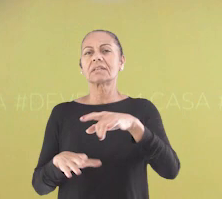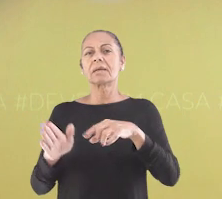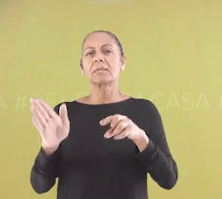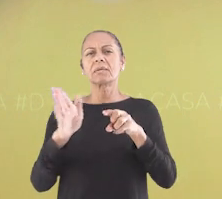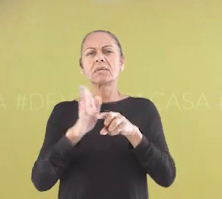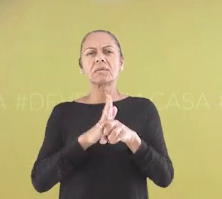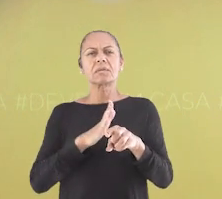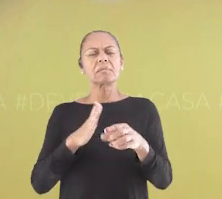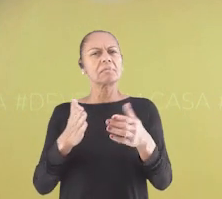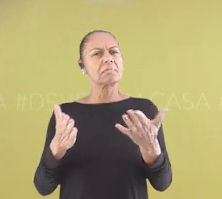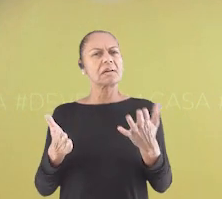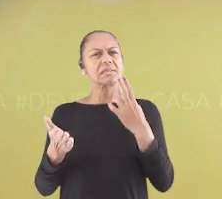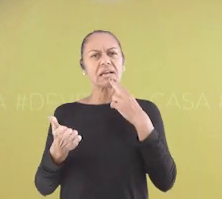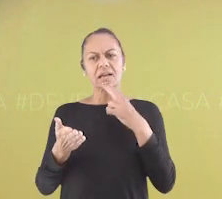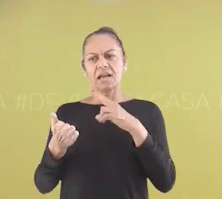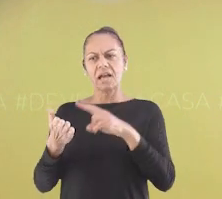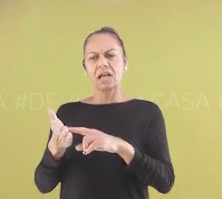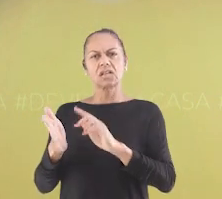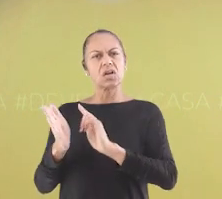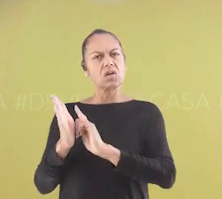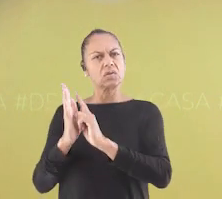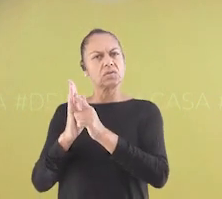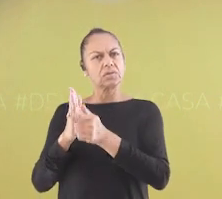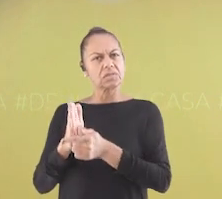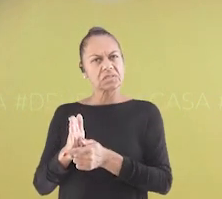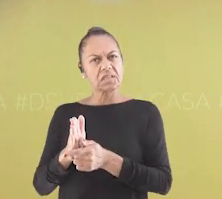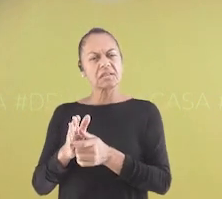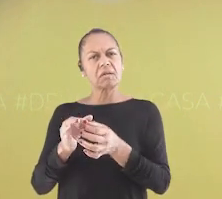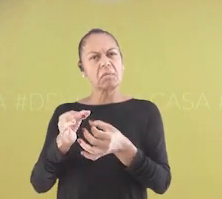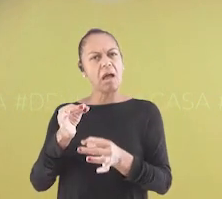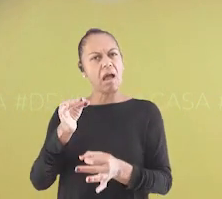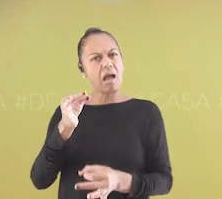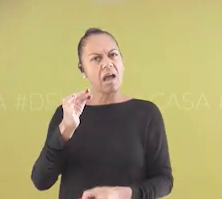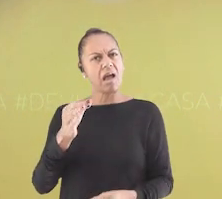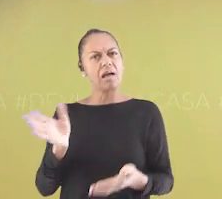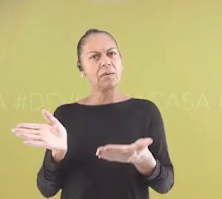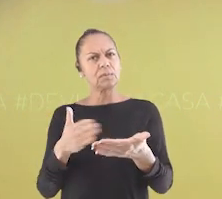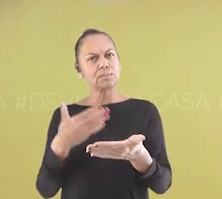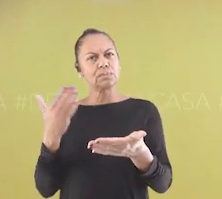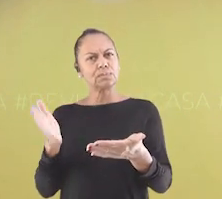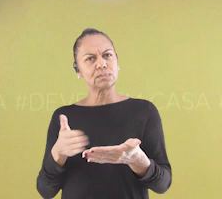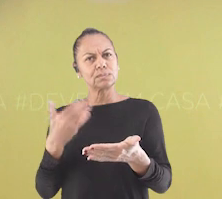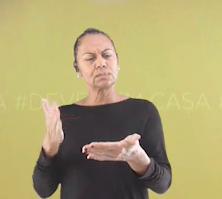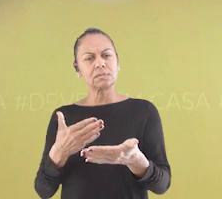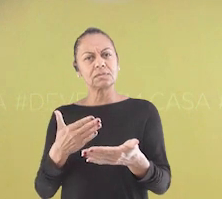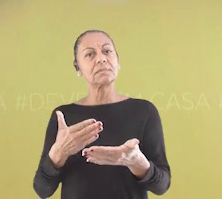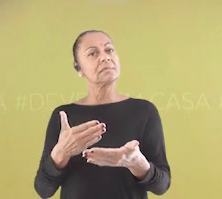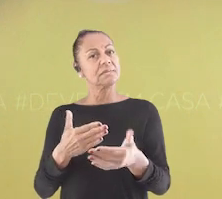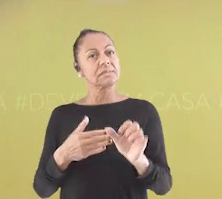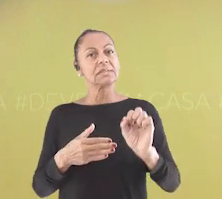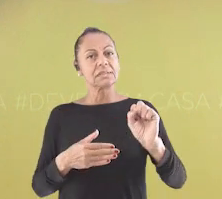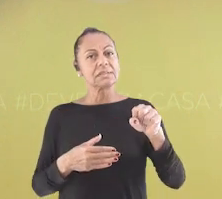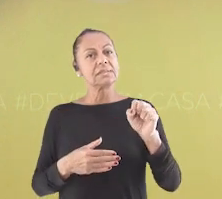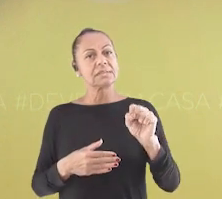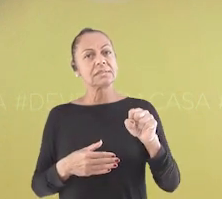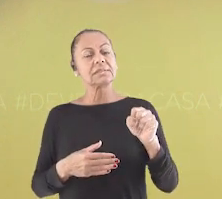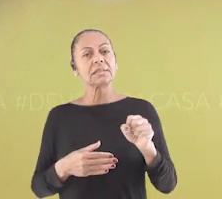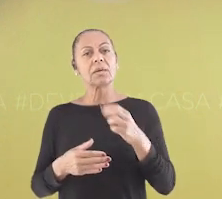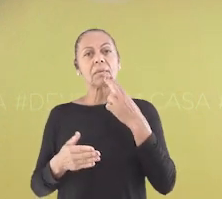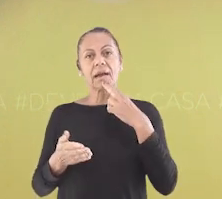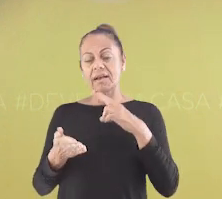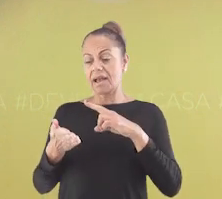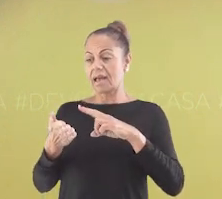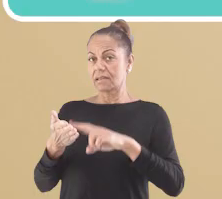podem estar se perguntando: mas professor, a carta não é um gênero textual mais extenso, com mais parágrafos e até